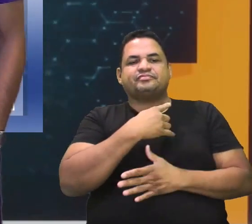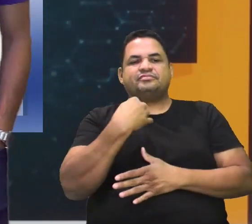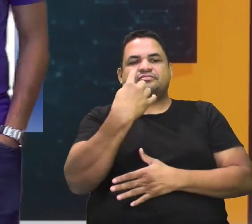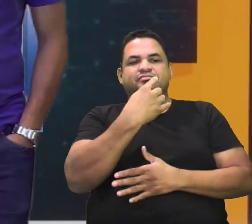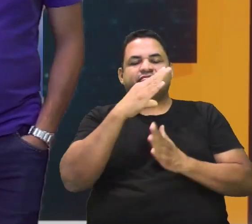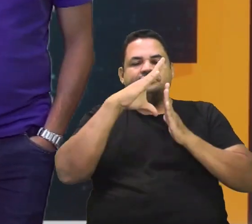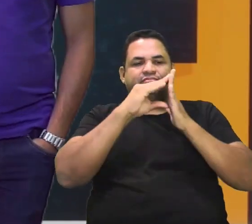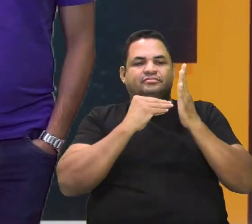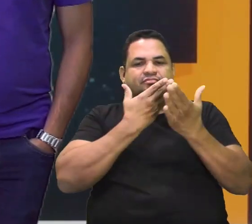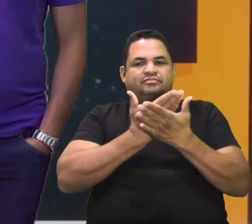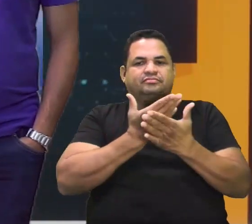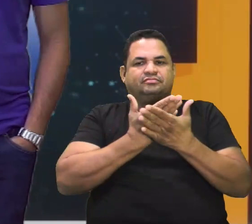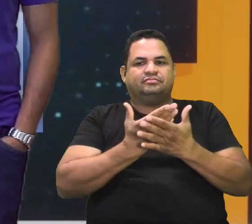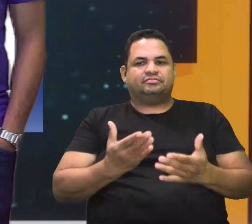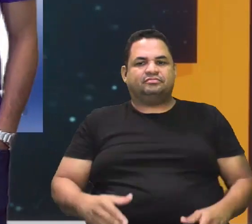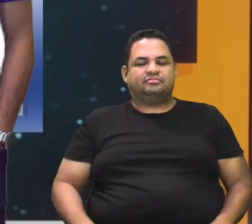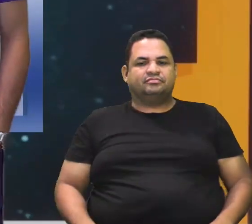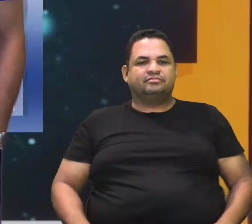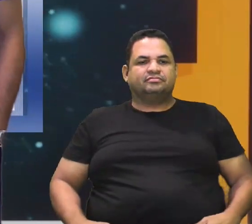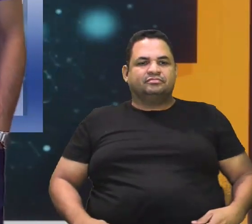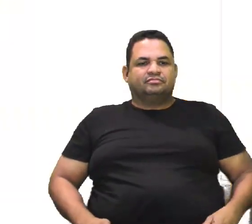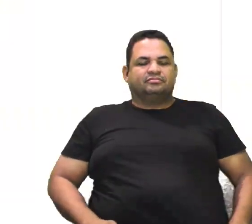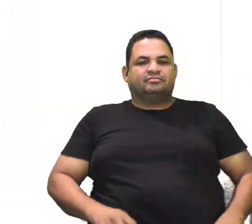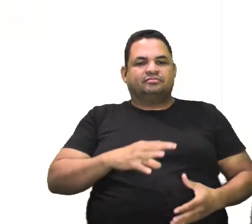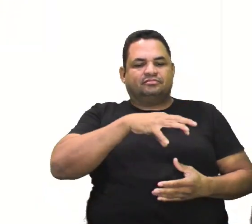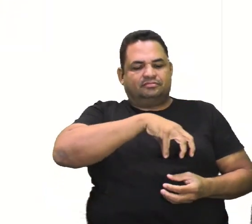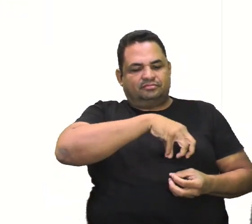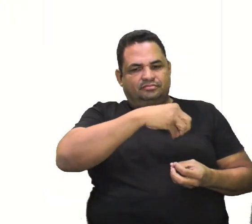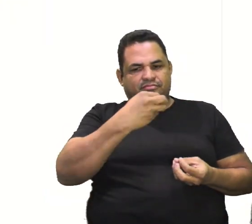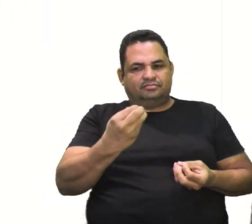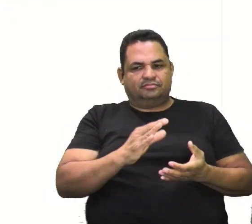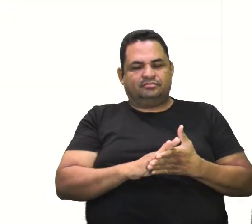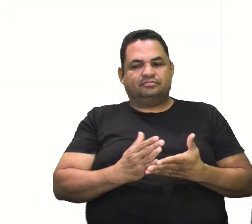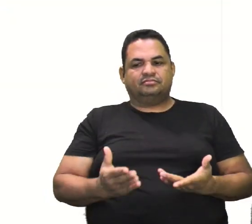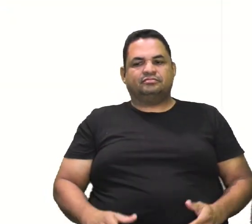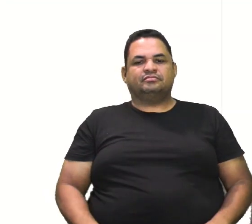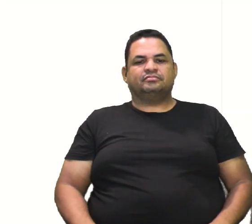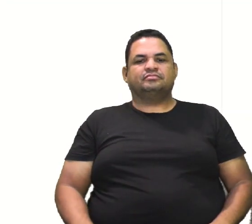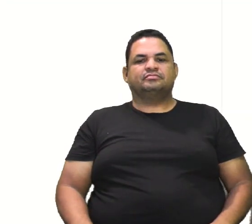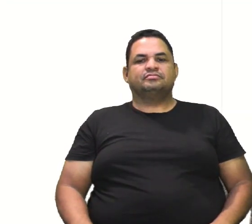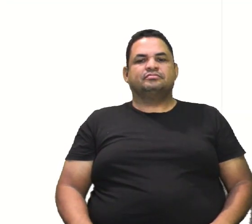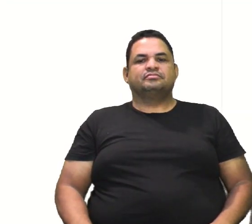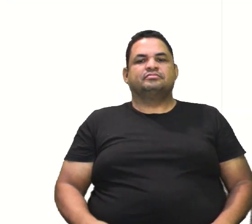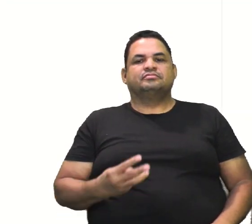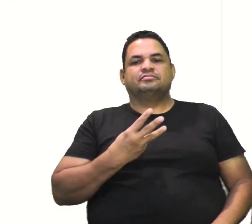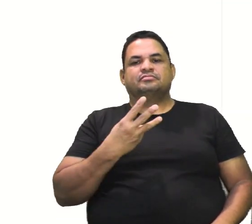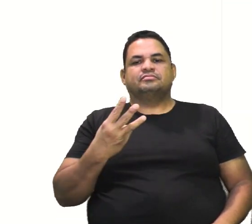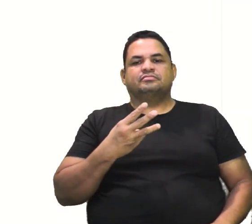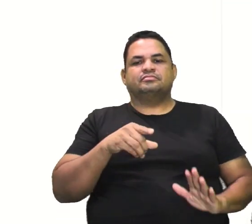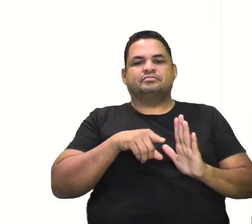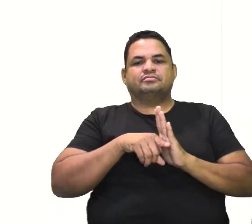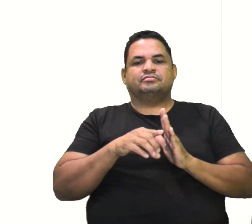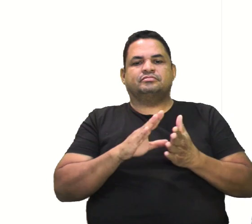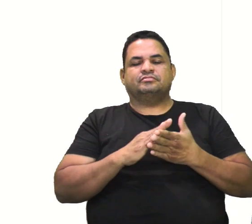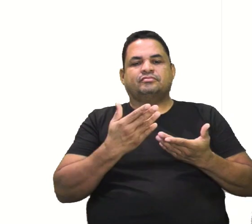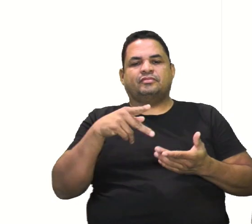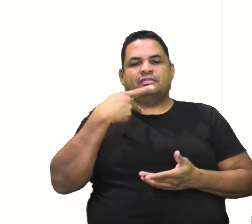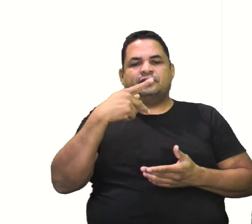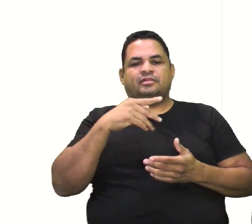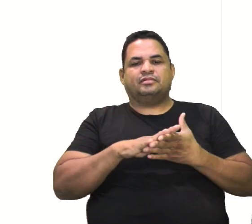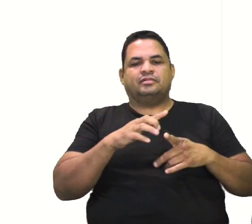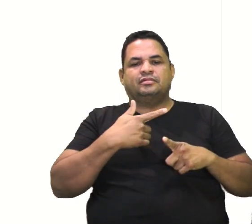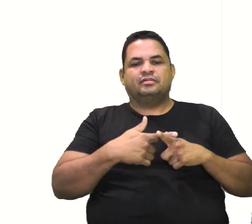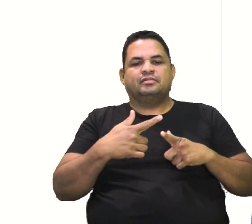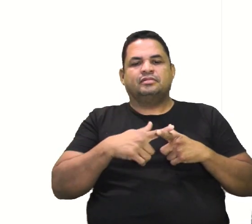nossos conteúdos da aula de hoje. Então, tirando da cartola, olha lá, a gente vem com a parte 3, né, de circunferência, onde a gente fala